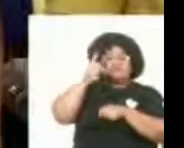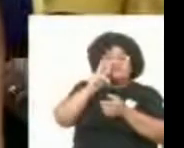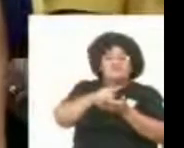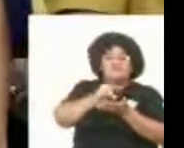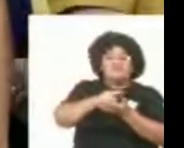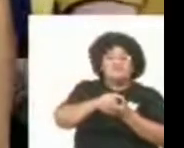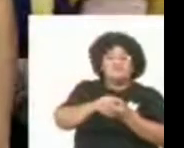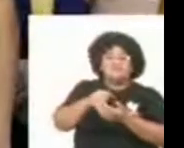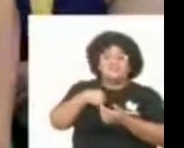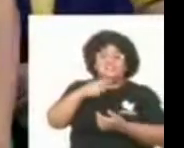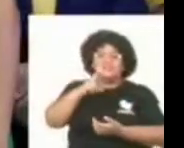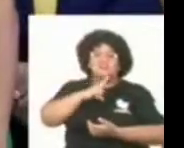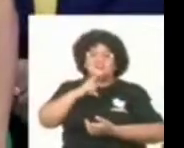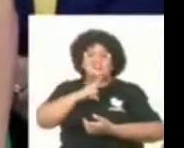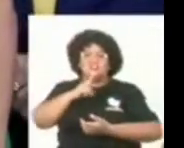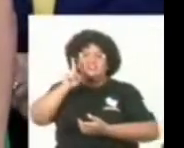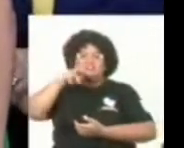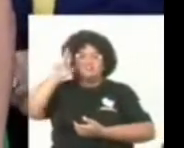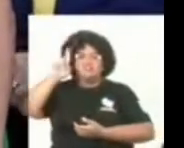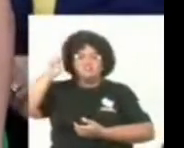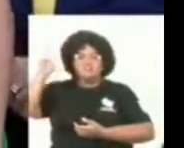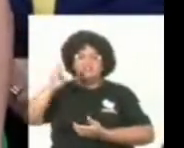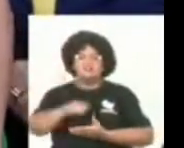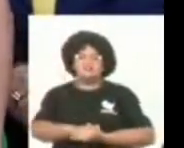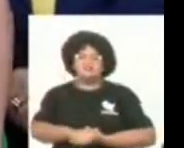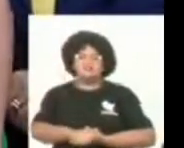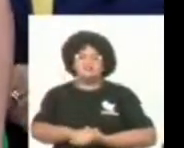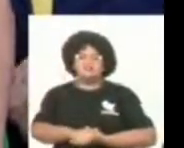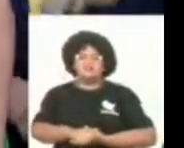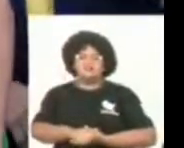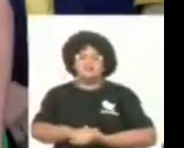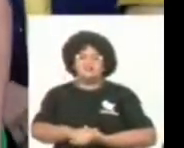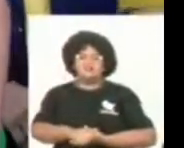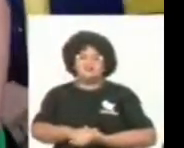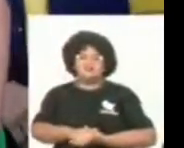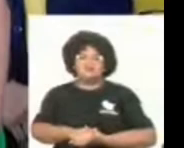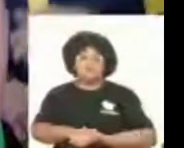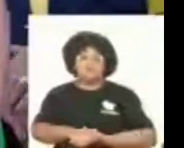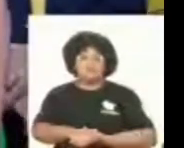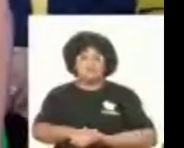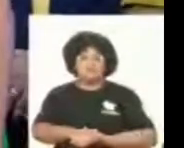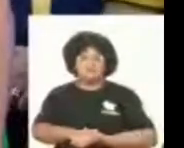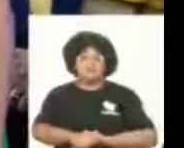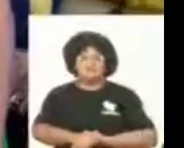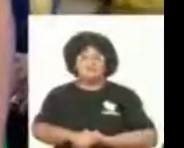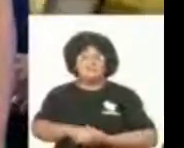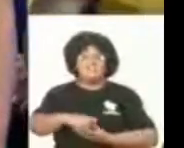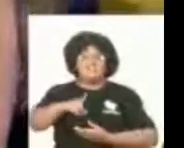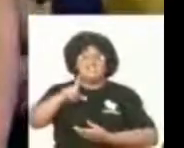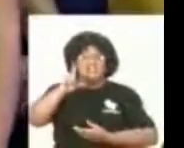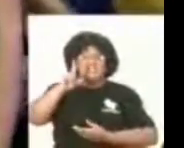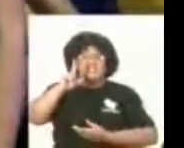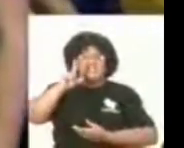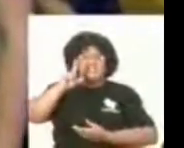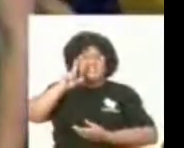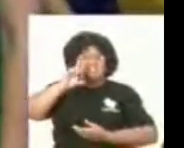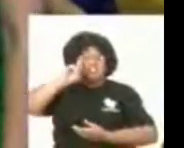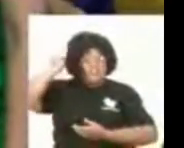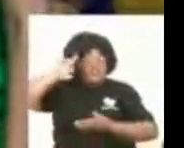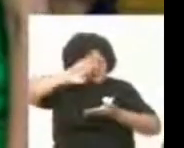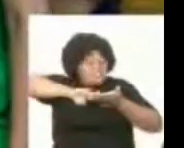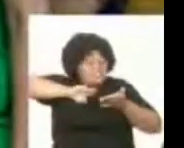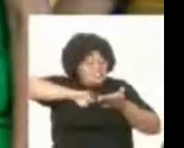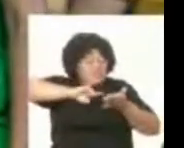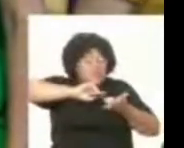Senhor, o Espírito Santo, vai tirar esse veneno que foi colocado no coração de tantas pessoas, pregando